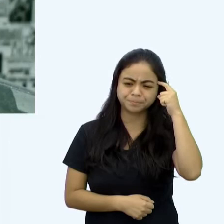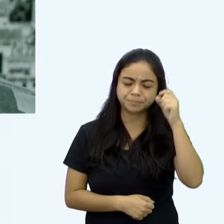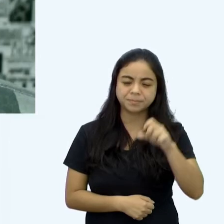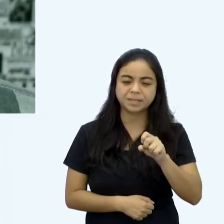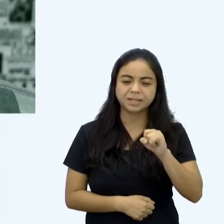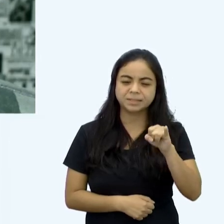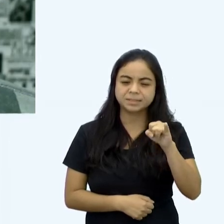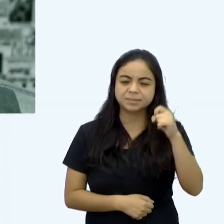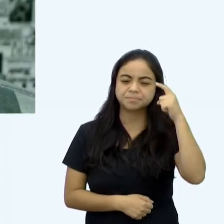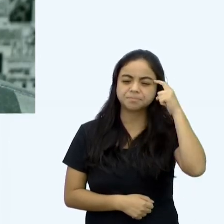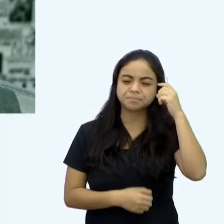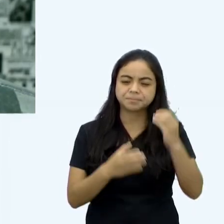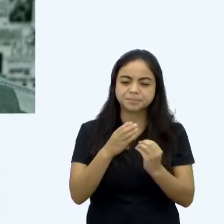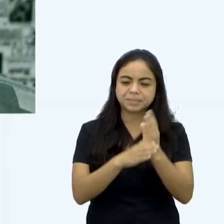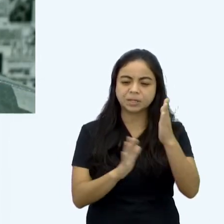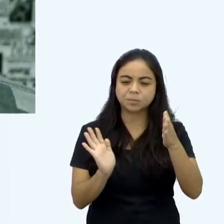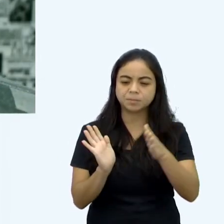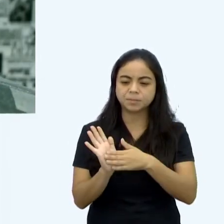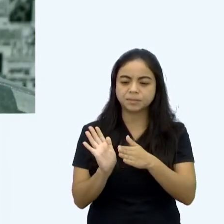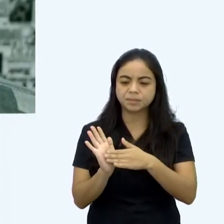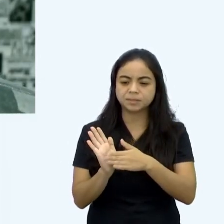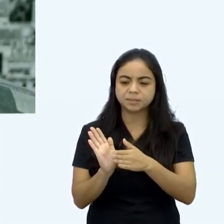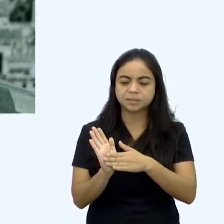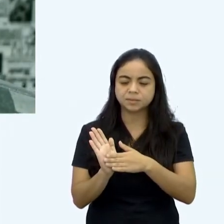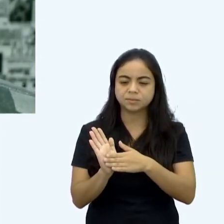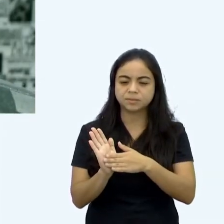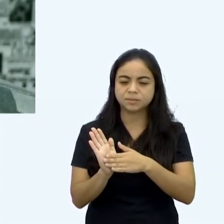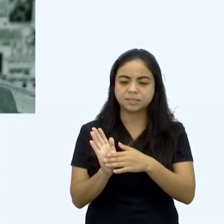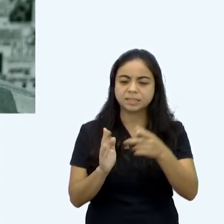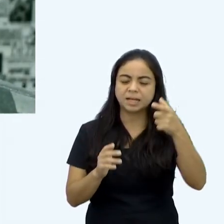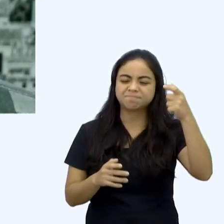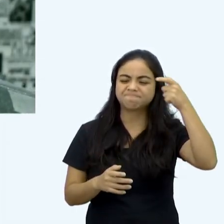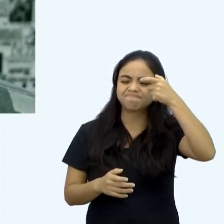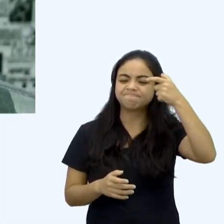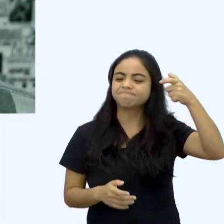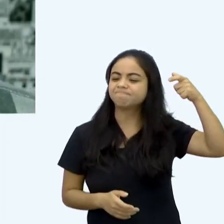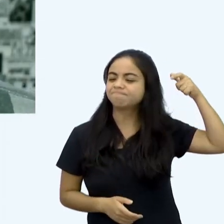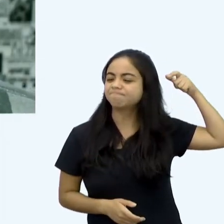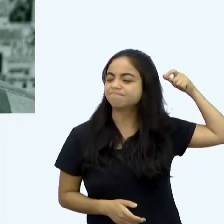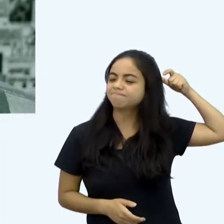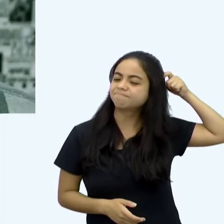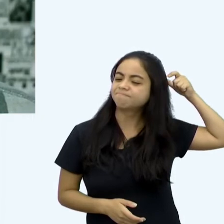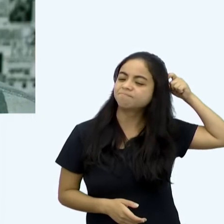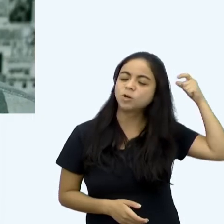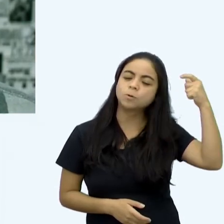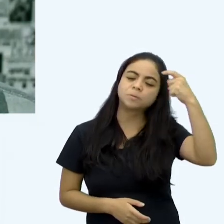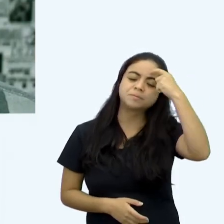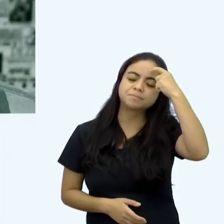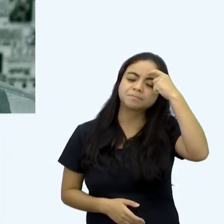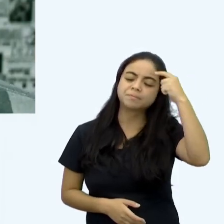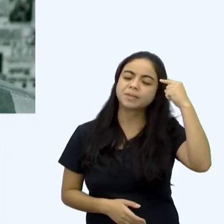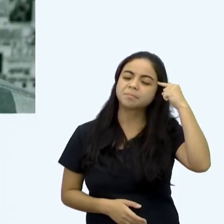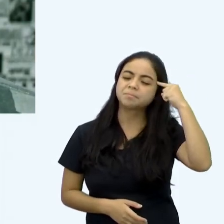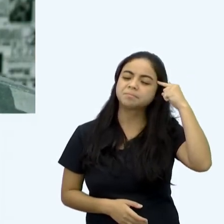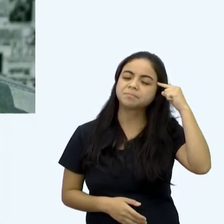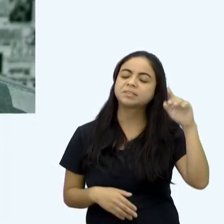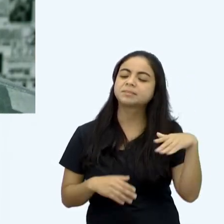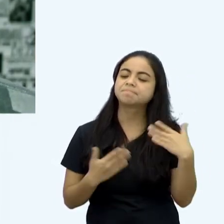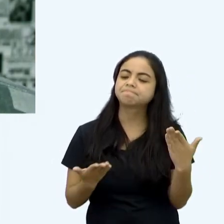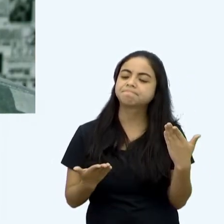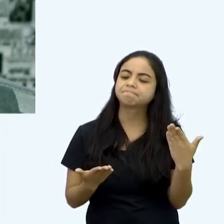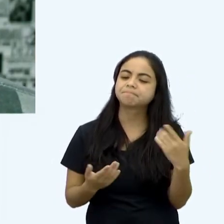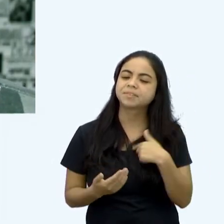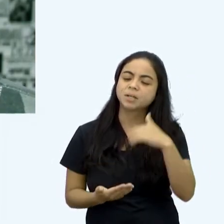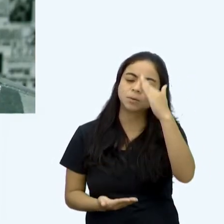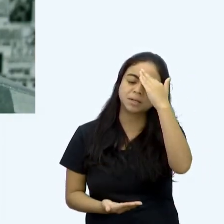está imaginando criar uma ação e lá no seu subconsciente ou lá no seu consciente você pensa assim, cara,